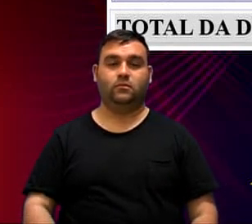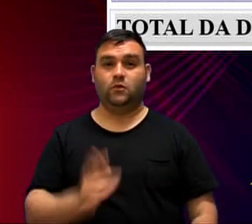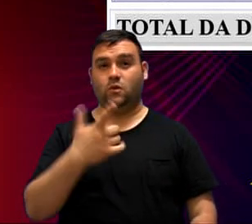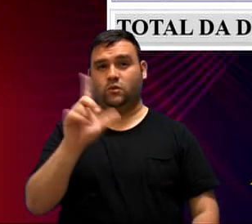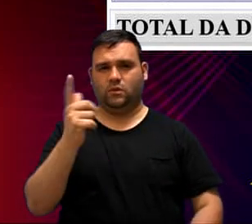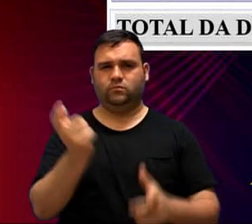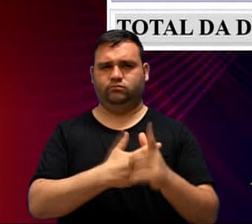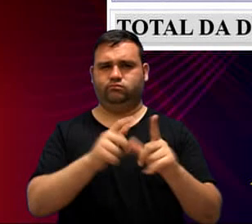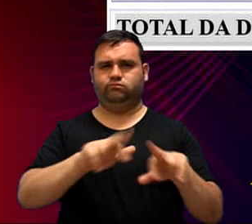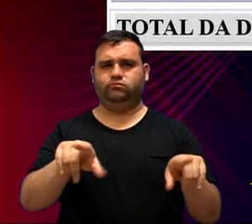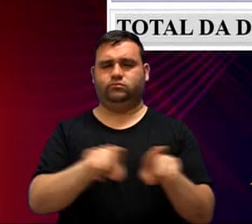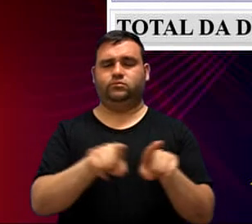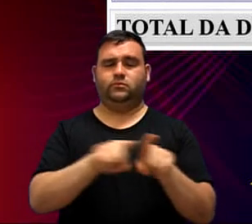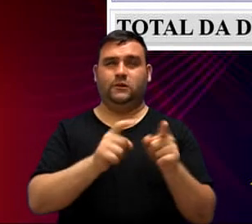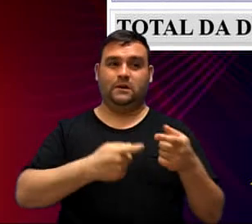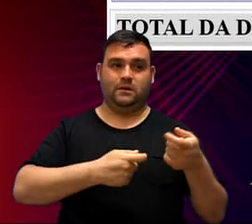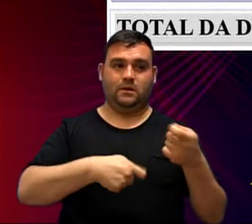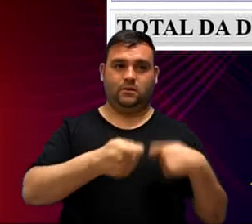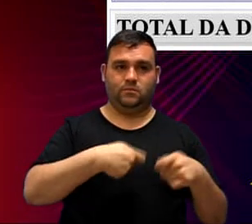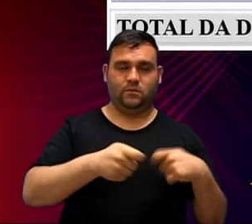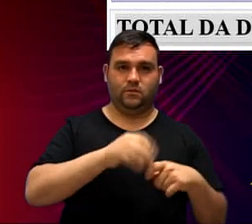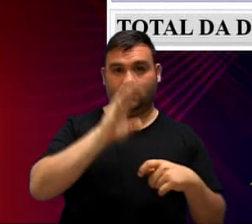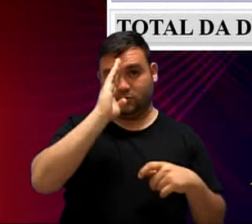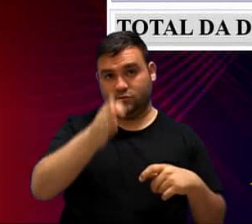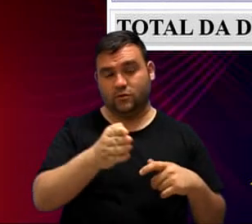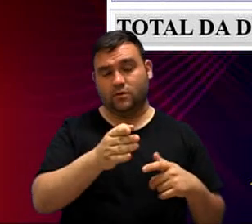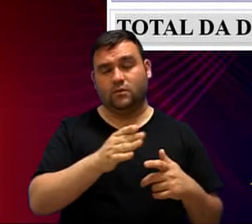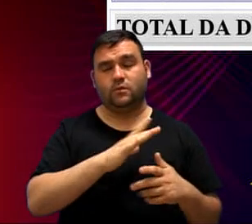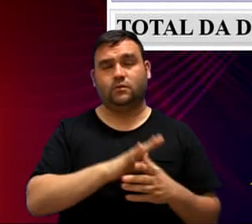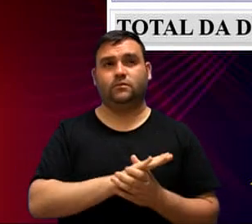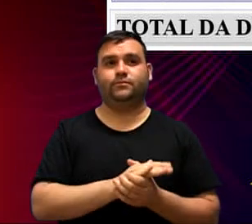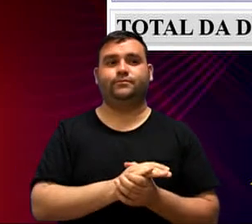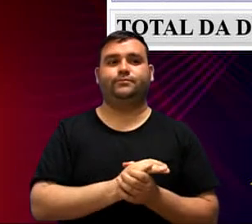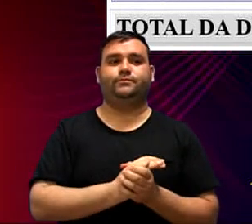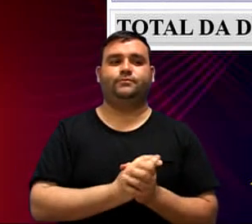Outras dívidas, né? Nós temos aqui a administração direta,